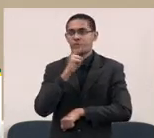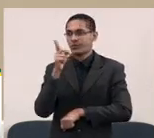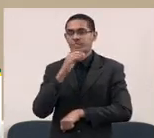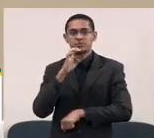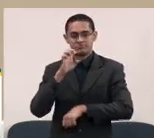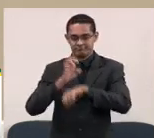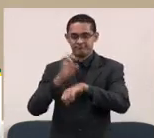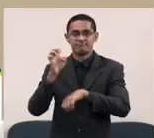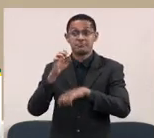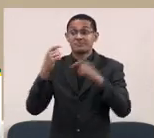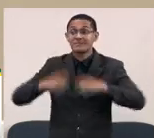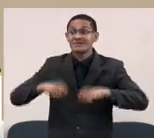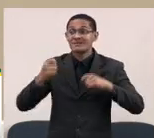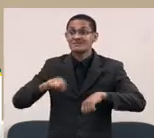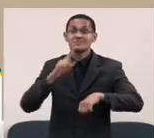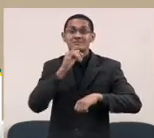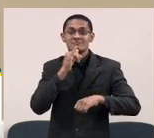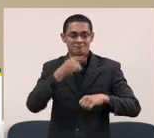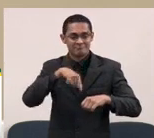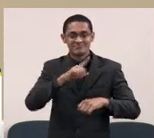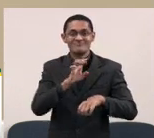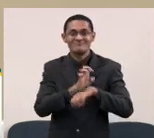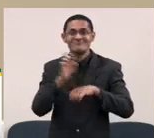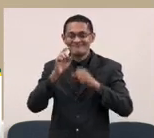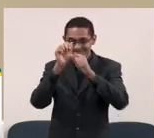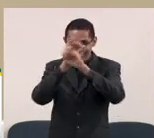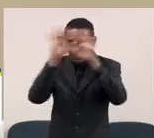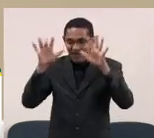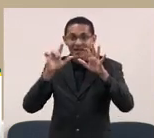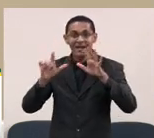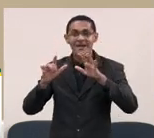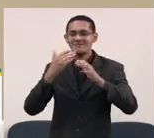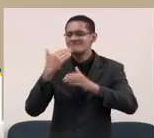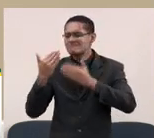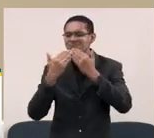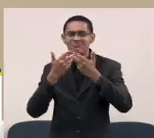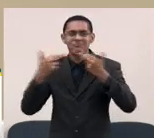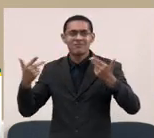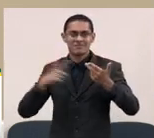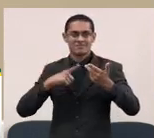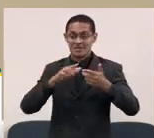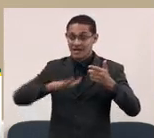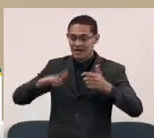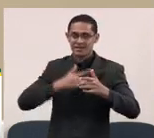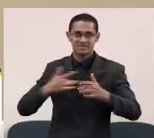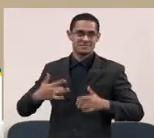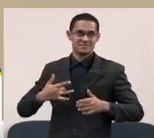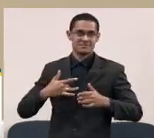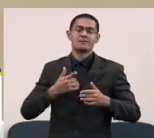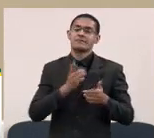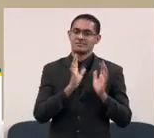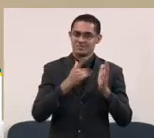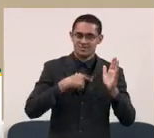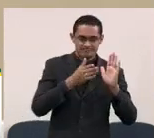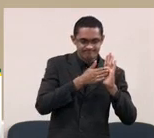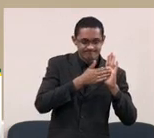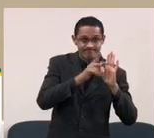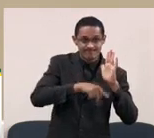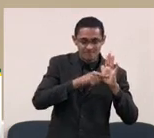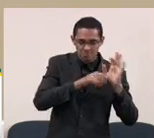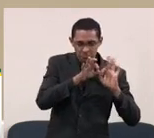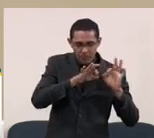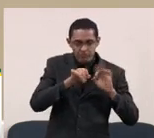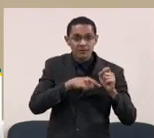A gente precisa, enquanto Estado, compreender as nossas demandas de saúde. E aí a gente tem um planejamento prévio que, com